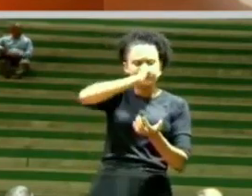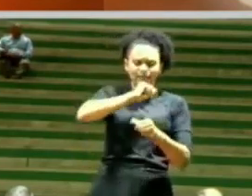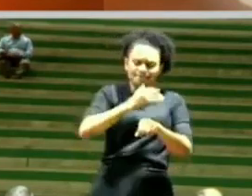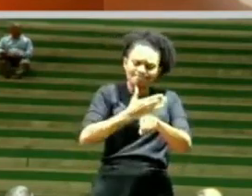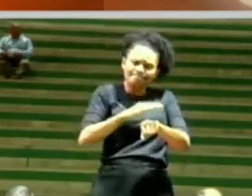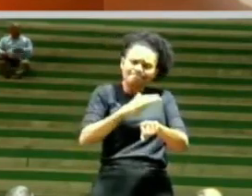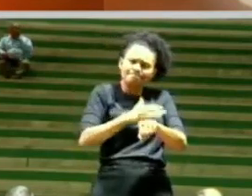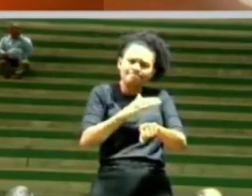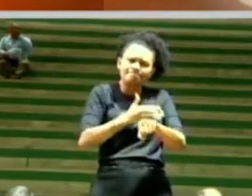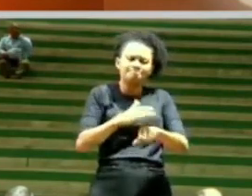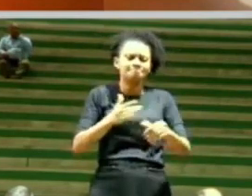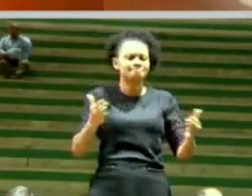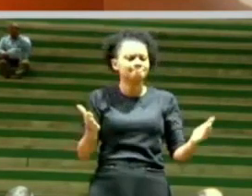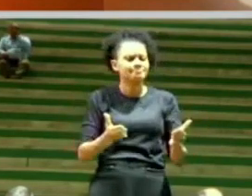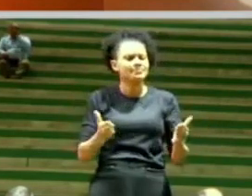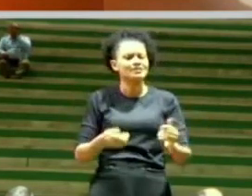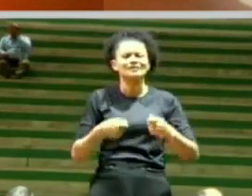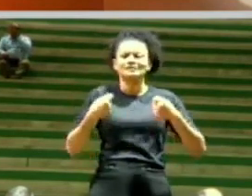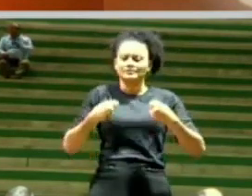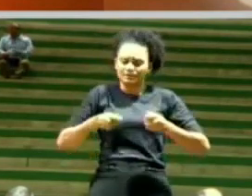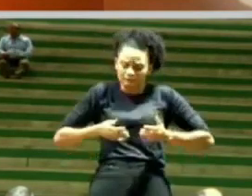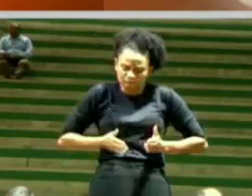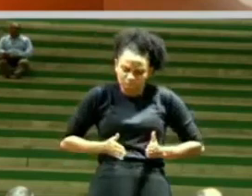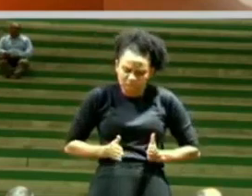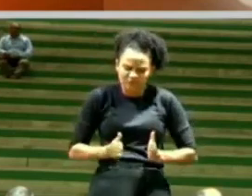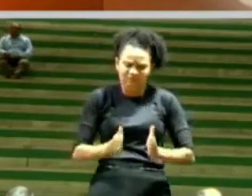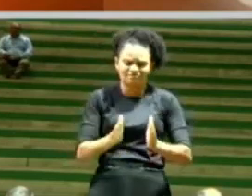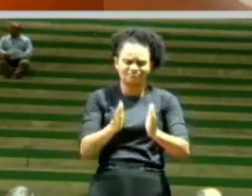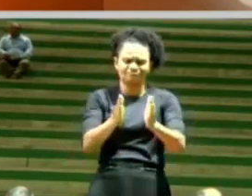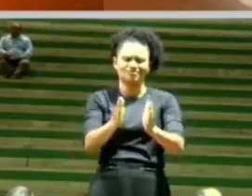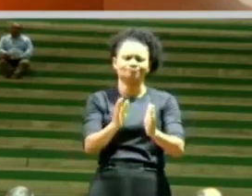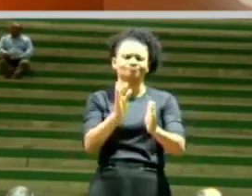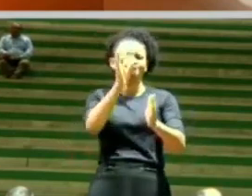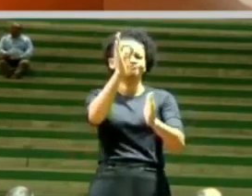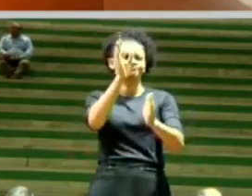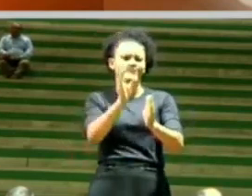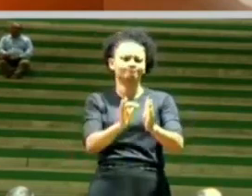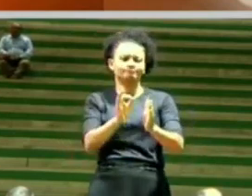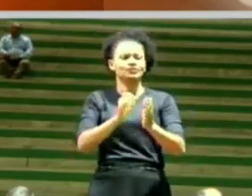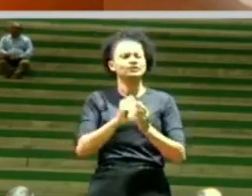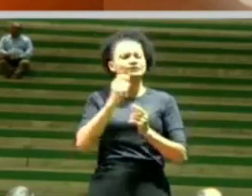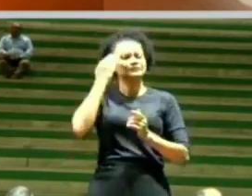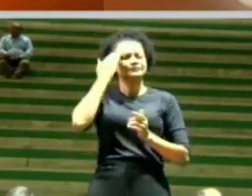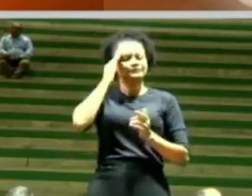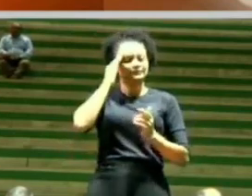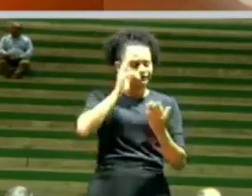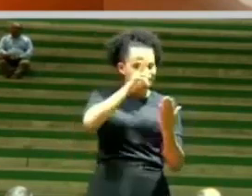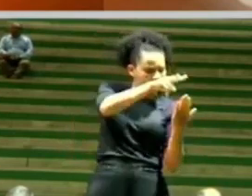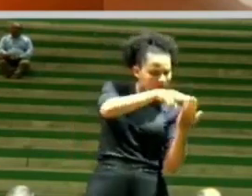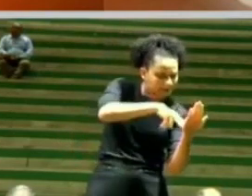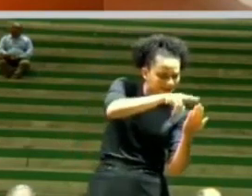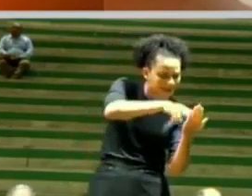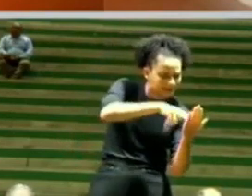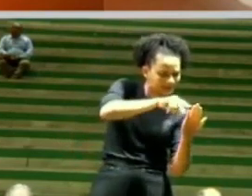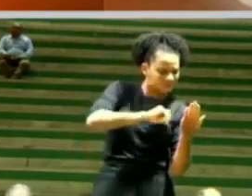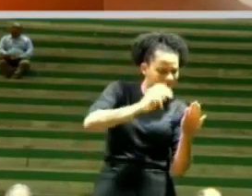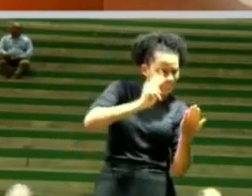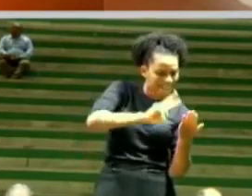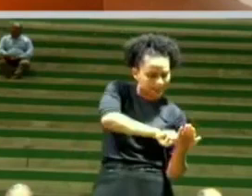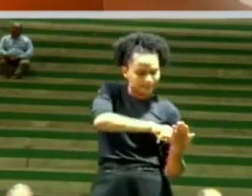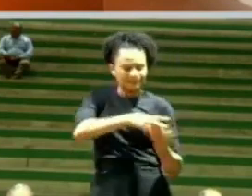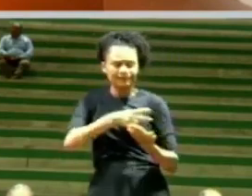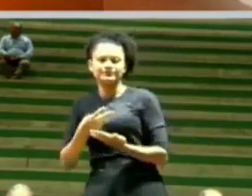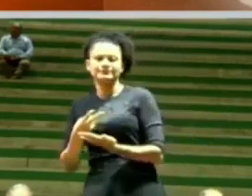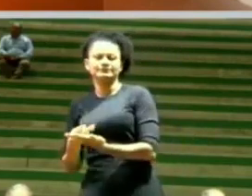é preciso trilharmos pelo caminho correto da interpretação desse texto. E não